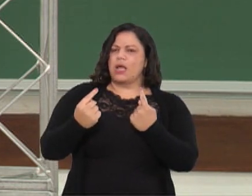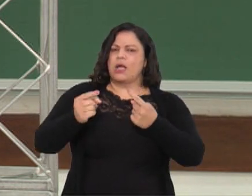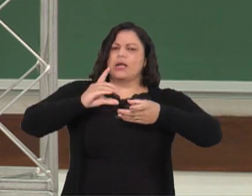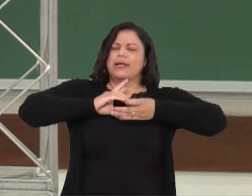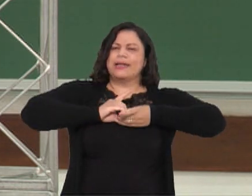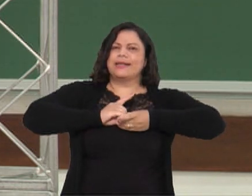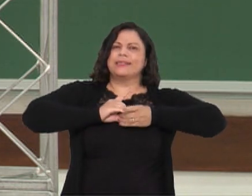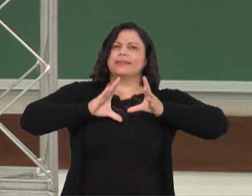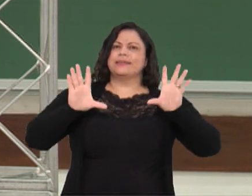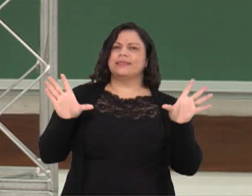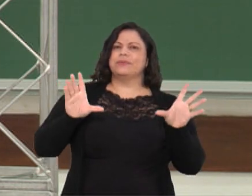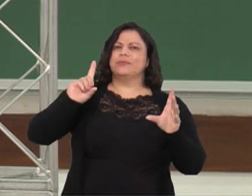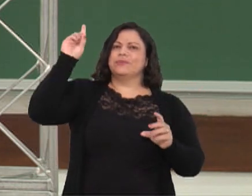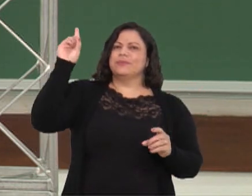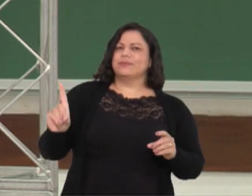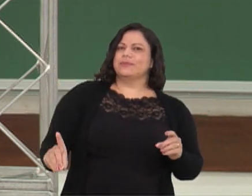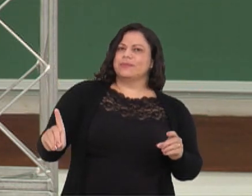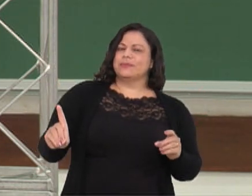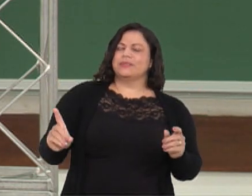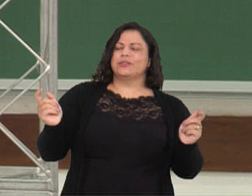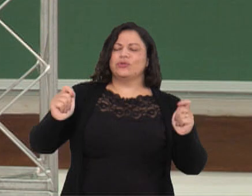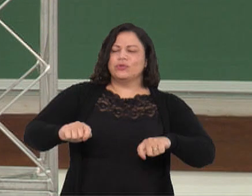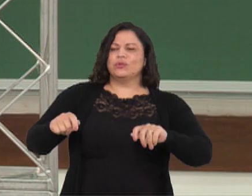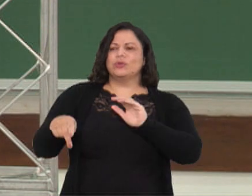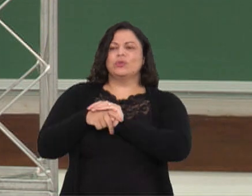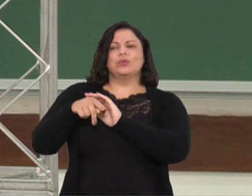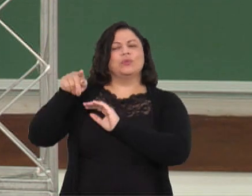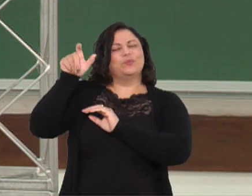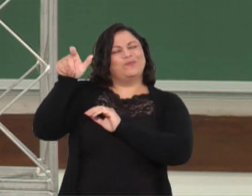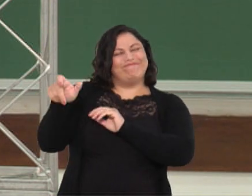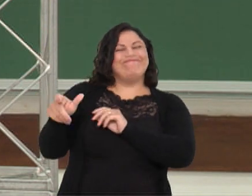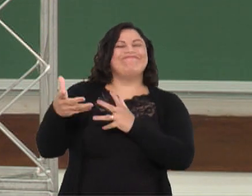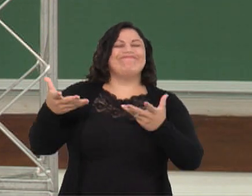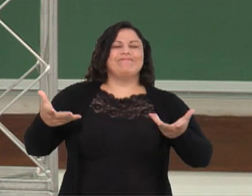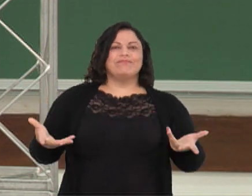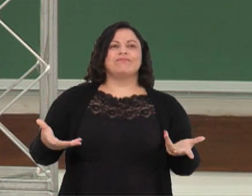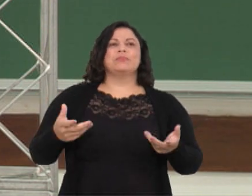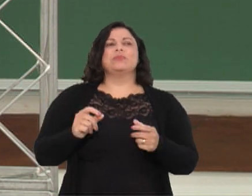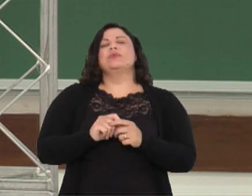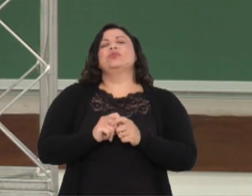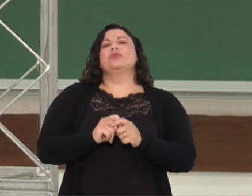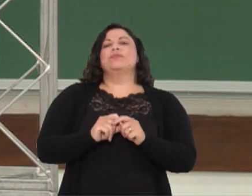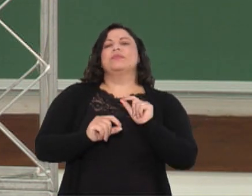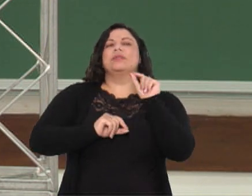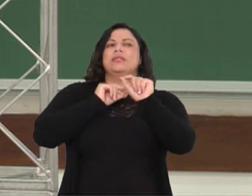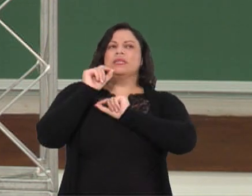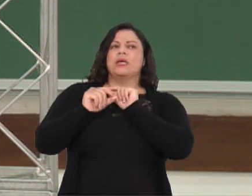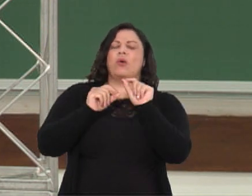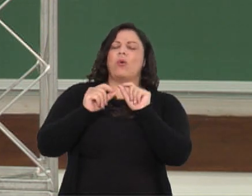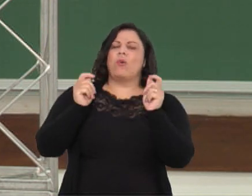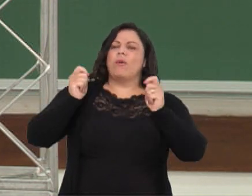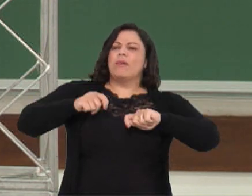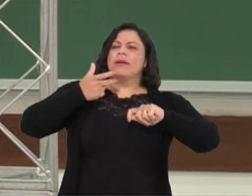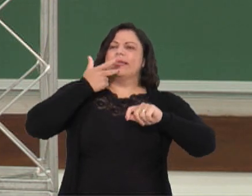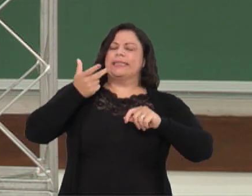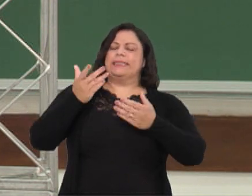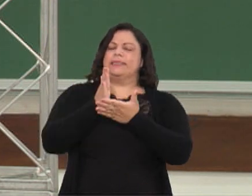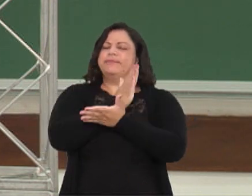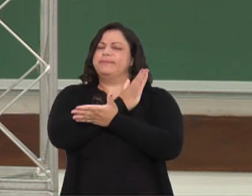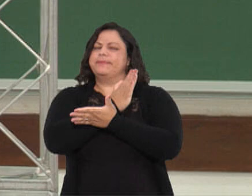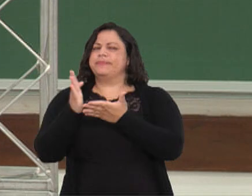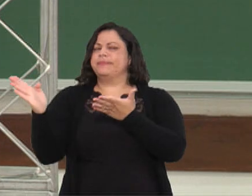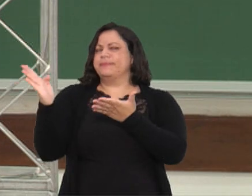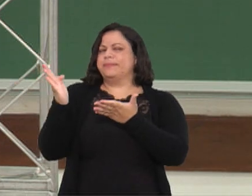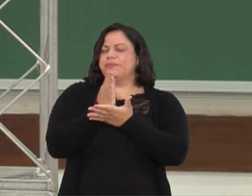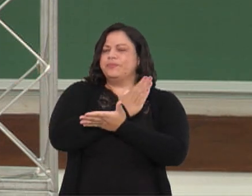democrático de direito. E nessa questão do Estado democrático de direito, o Habermas ele separa